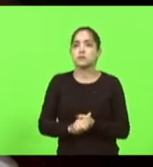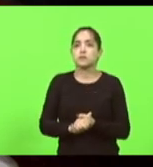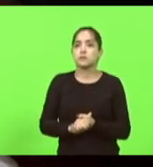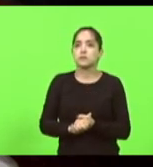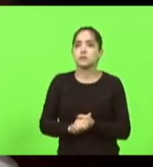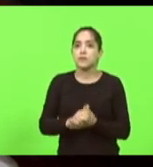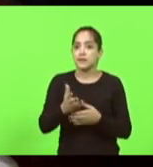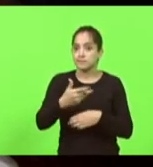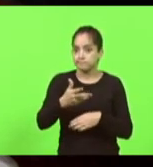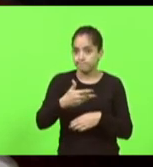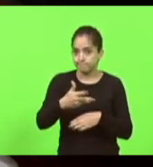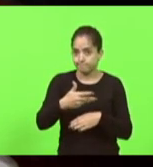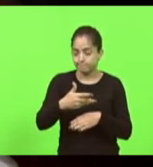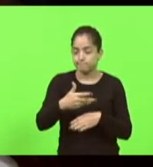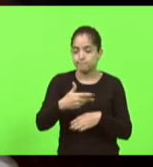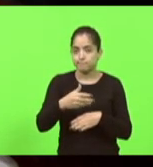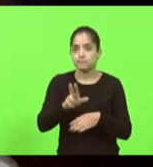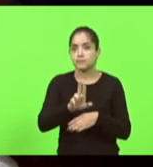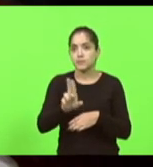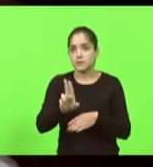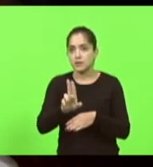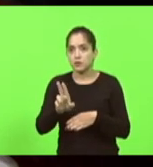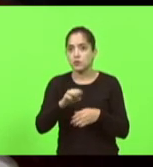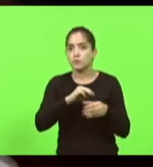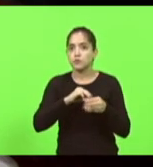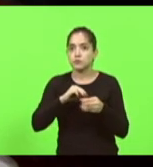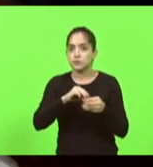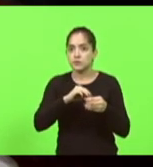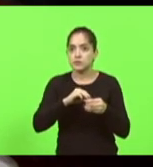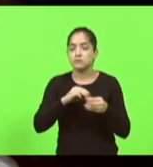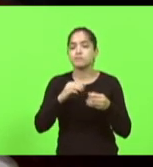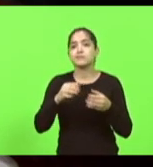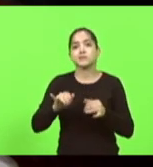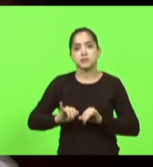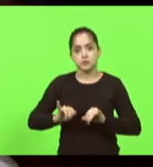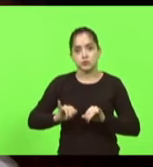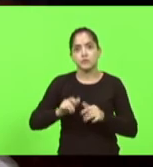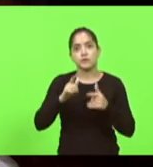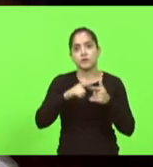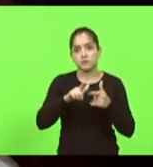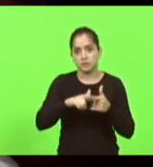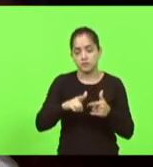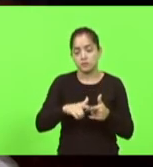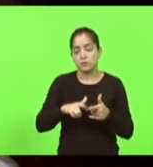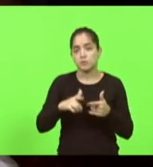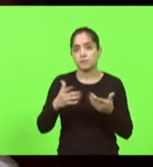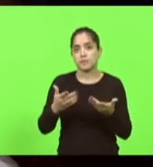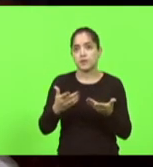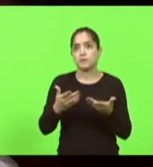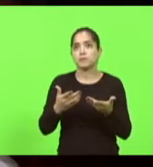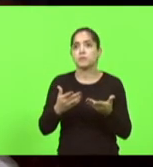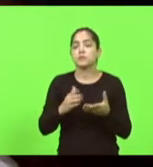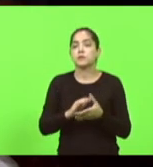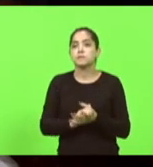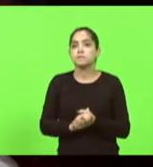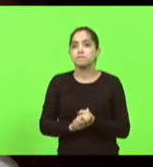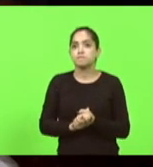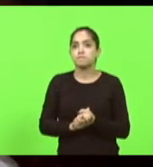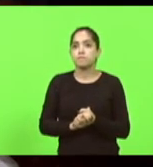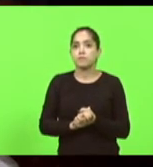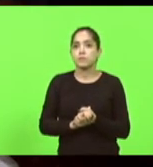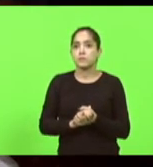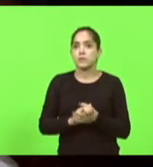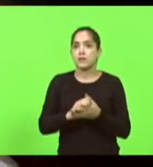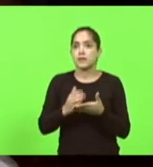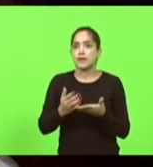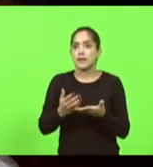célere tramitação em nome dos municípios que têm sofrido estiagem. E dentro desse escopo, uma das razões